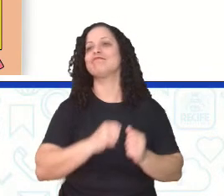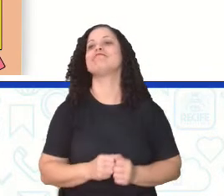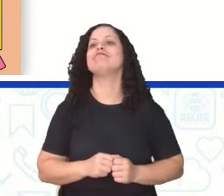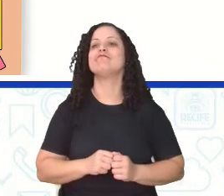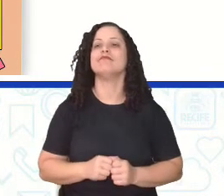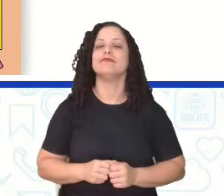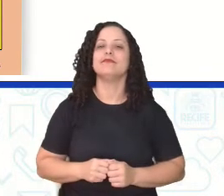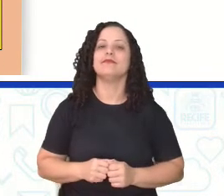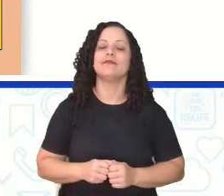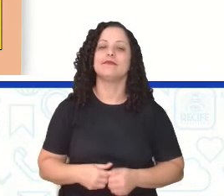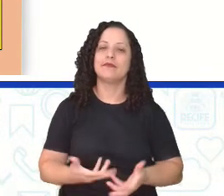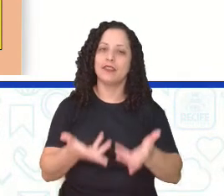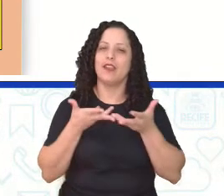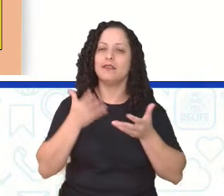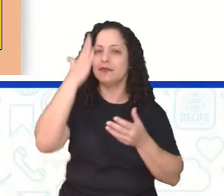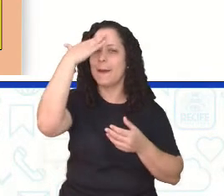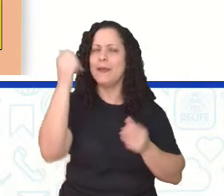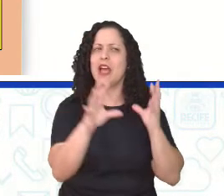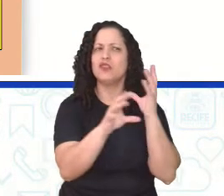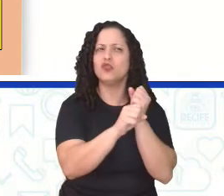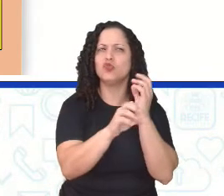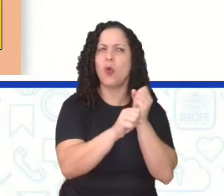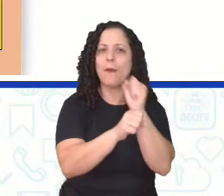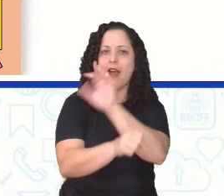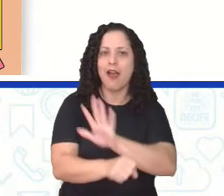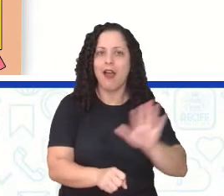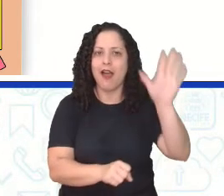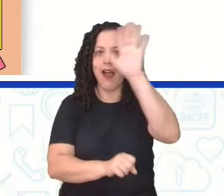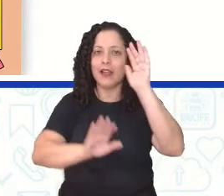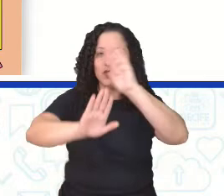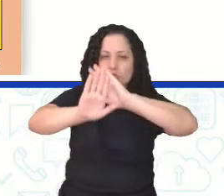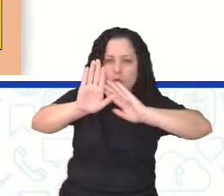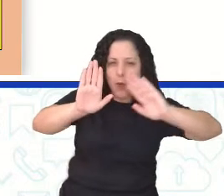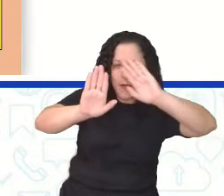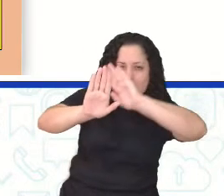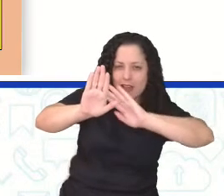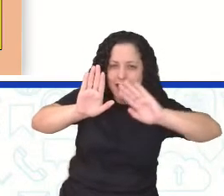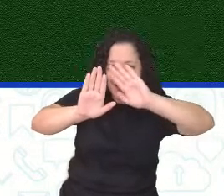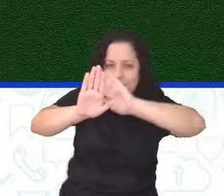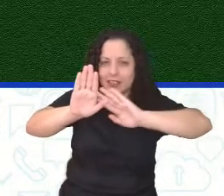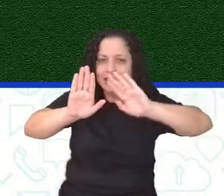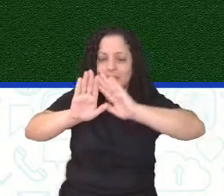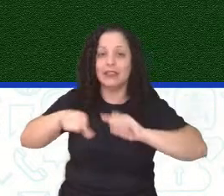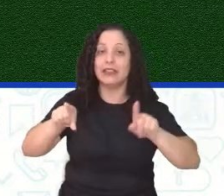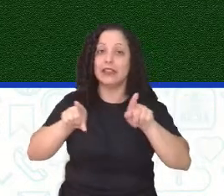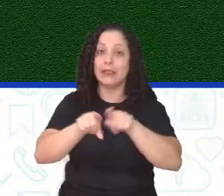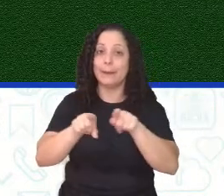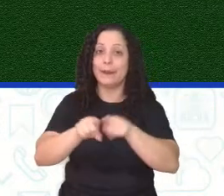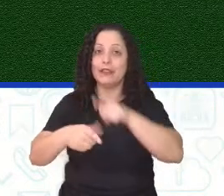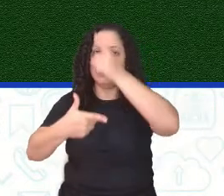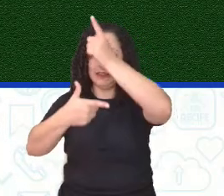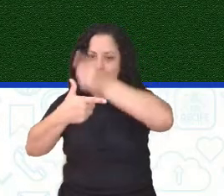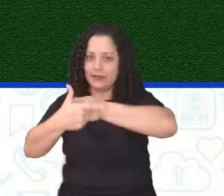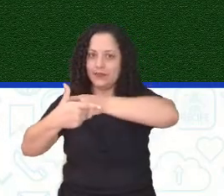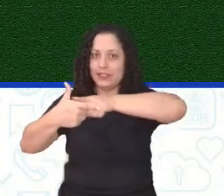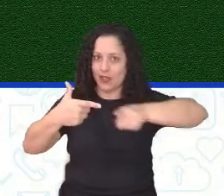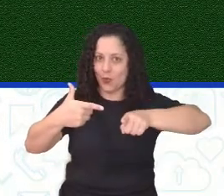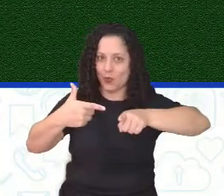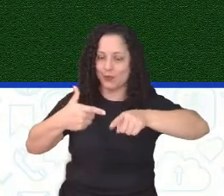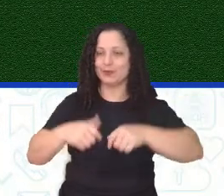a soma da área sombreada e divisão. Olha